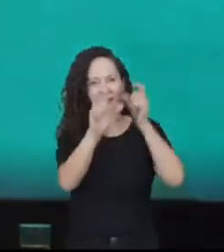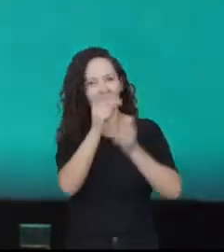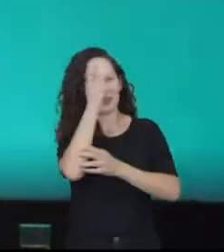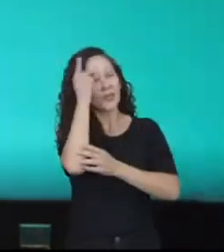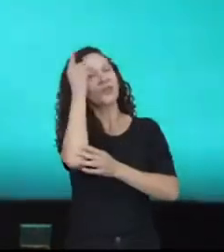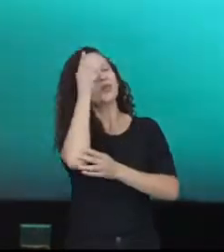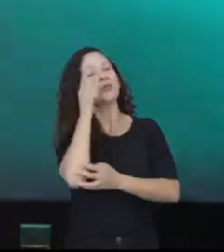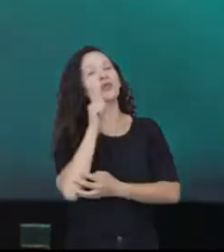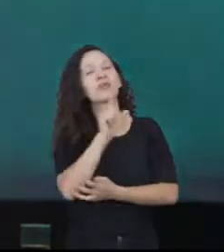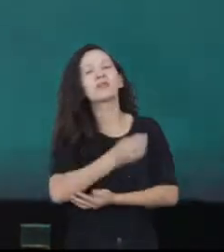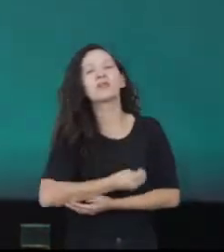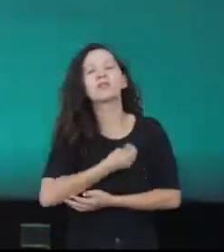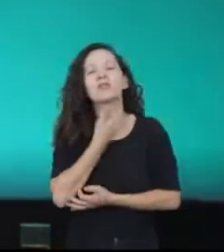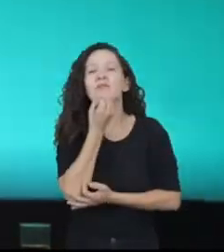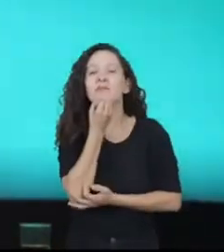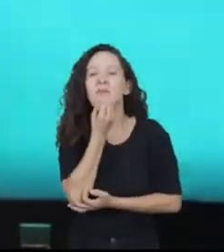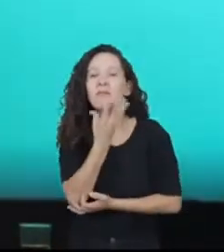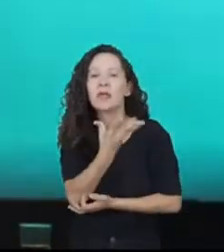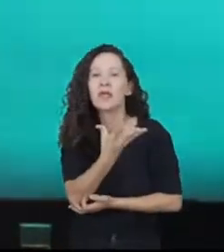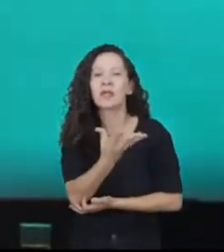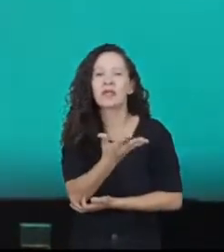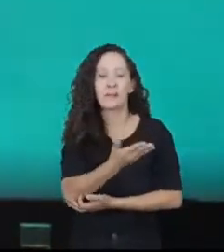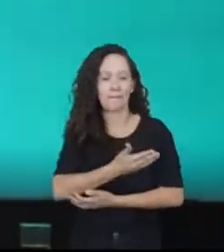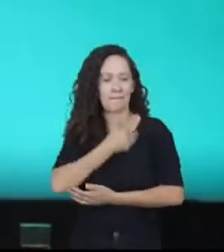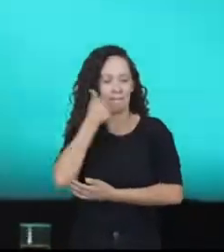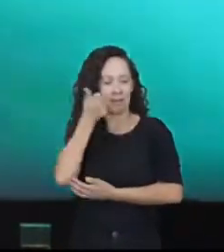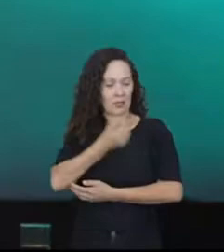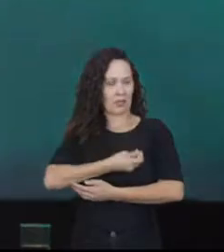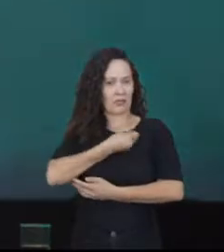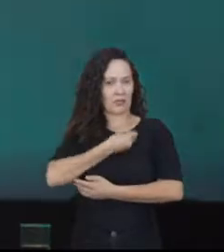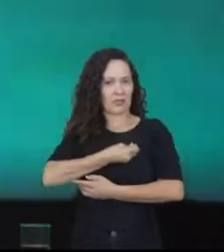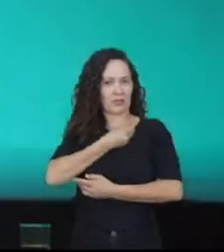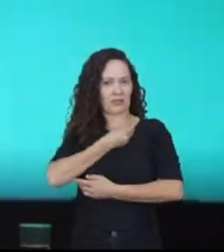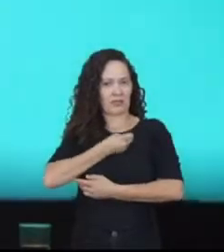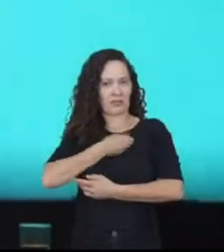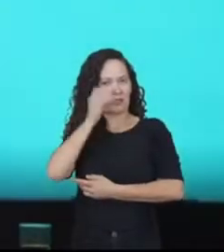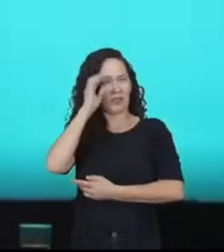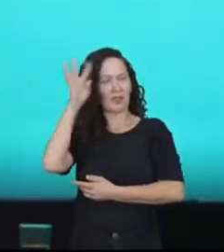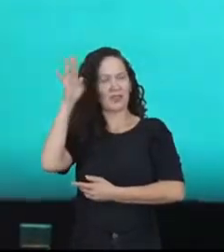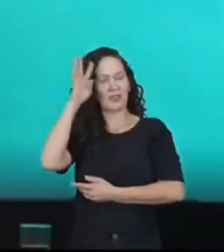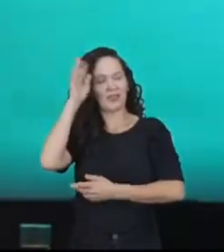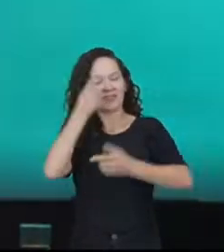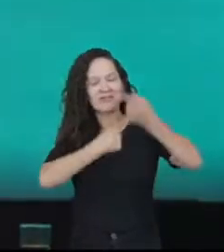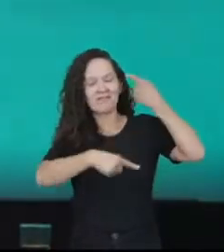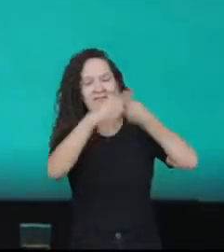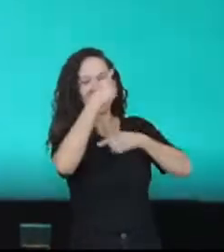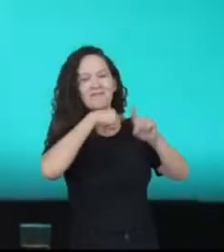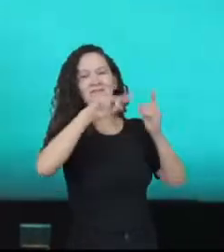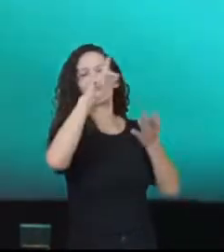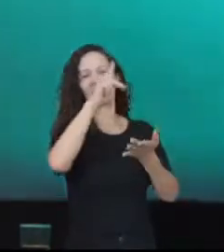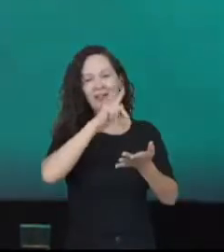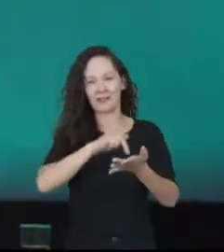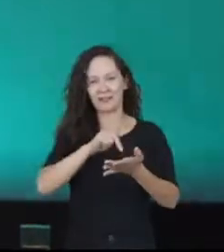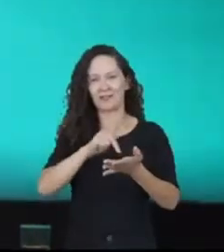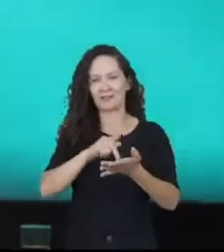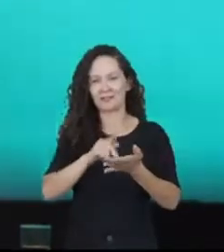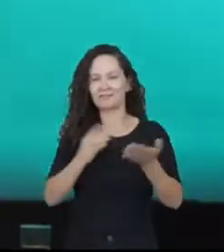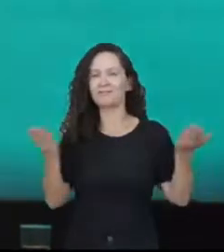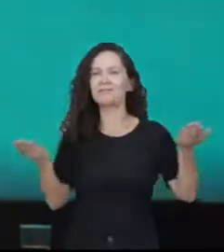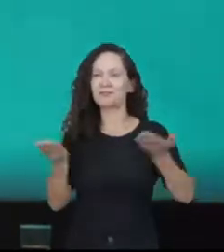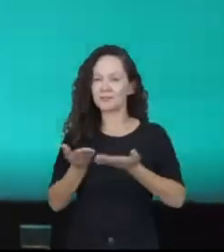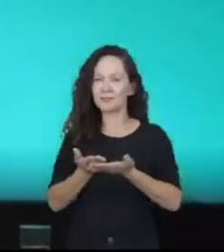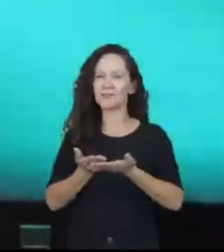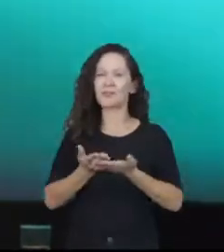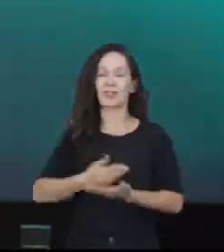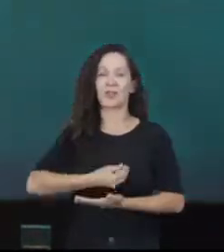para que as pessoas possam viver bem, melhorar de vida e tornar os seus sonhos realidade. Hoje, vivemos uma